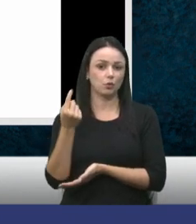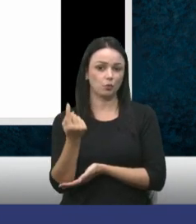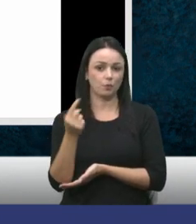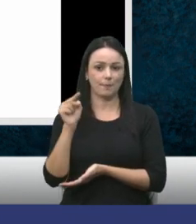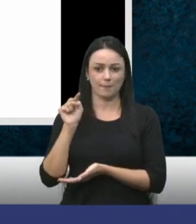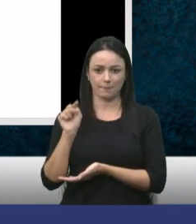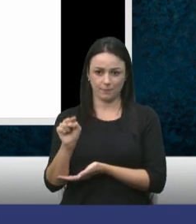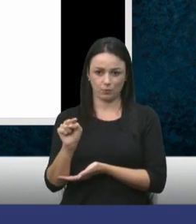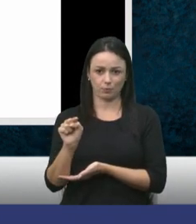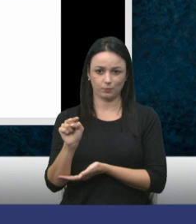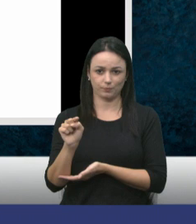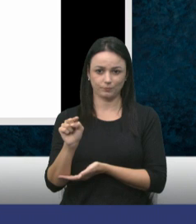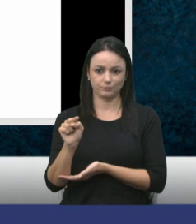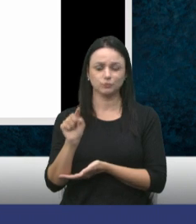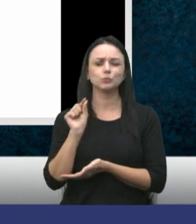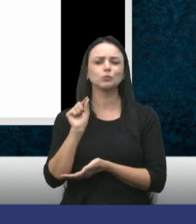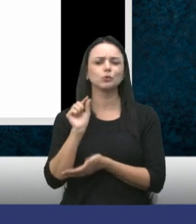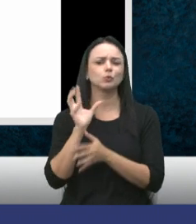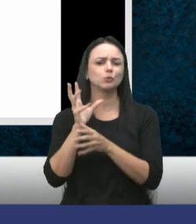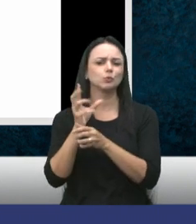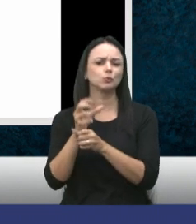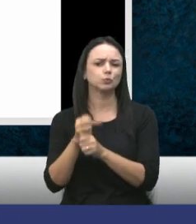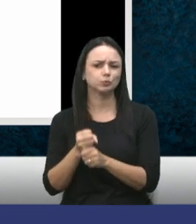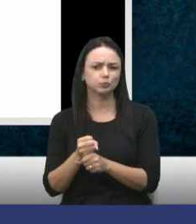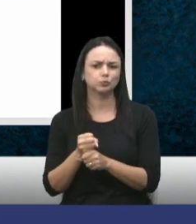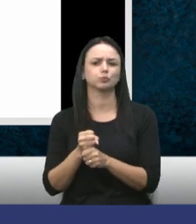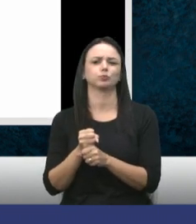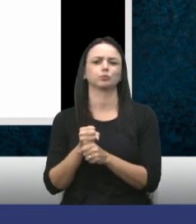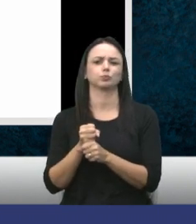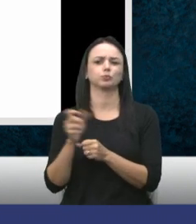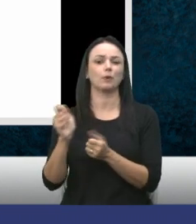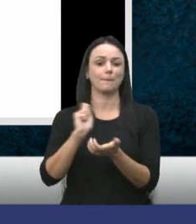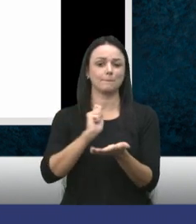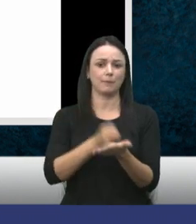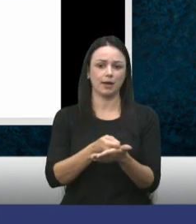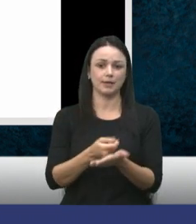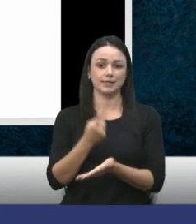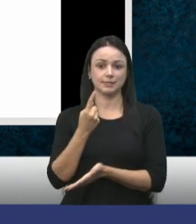5.591.000, totalizando a liquidação de R$